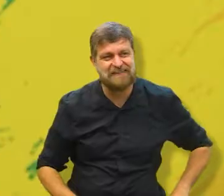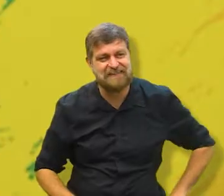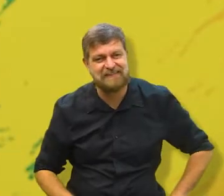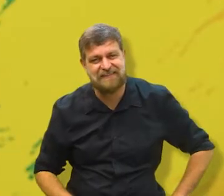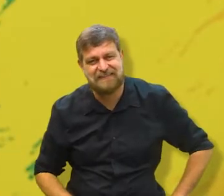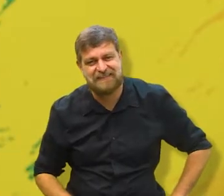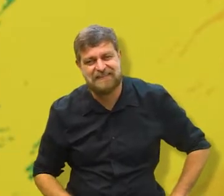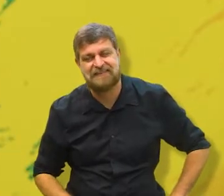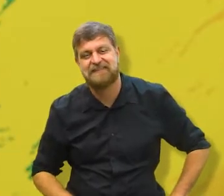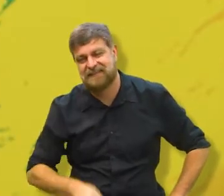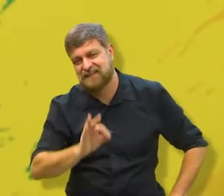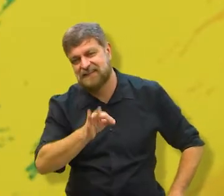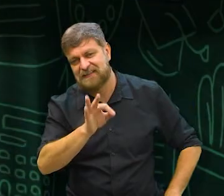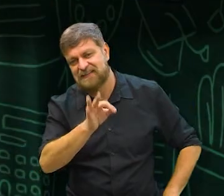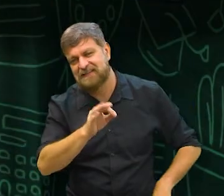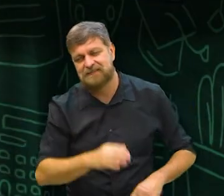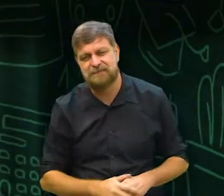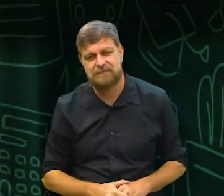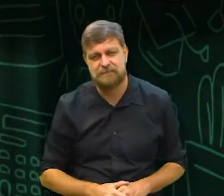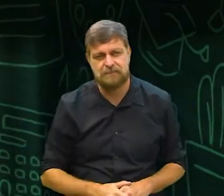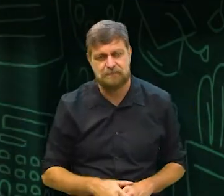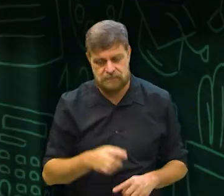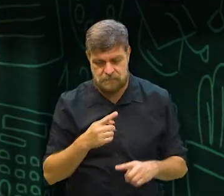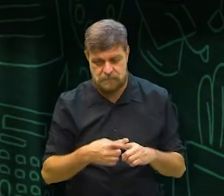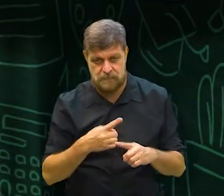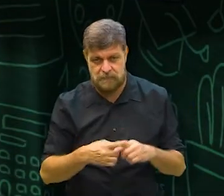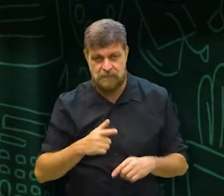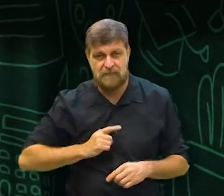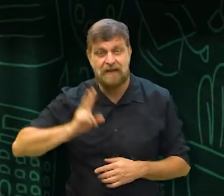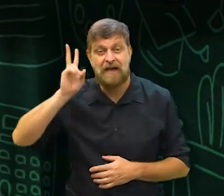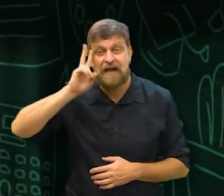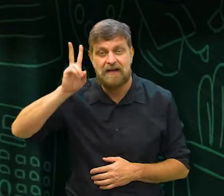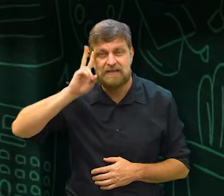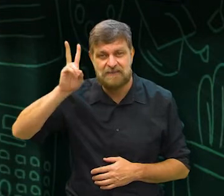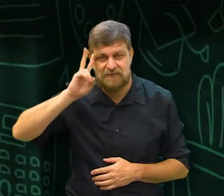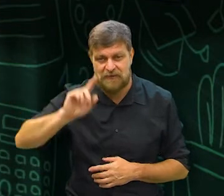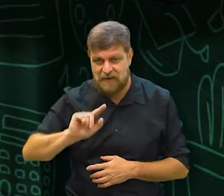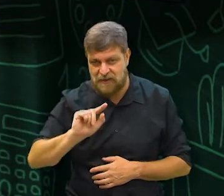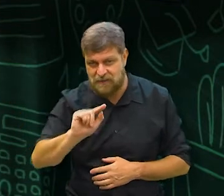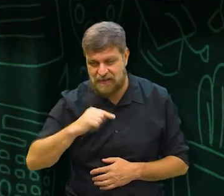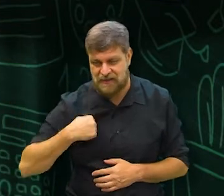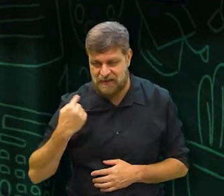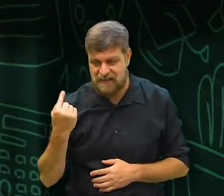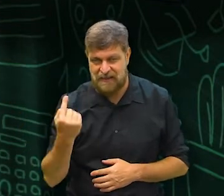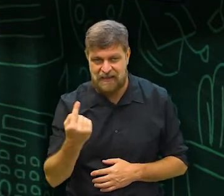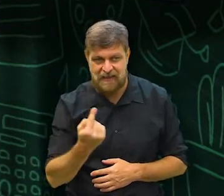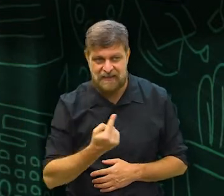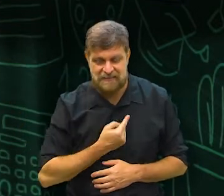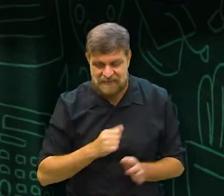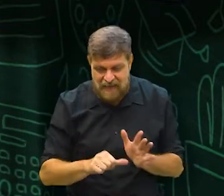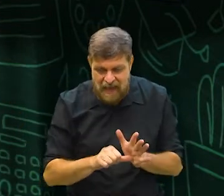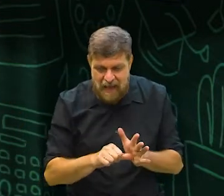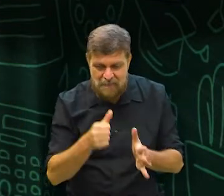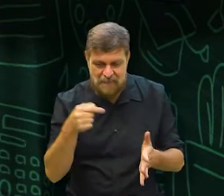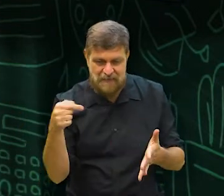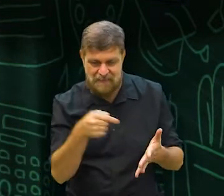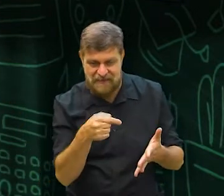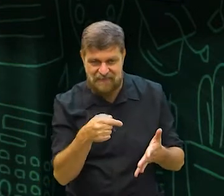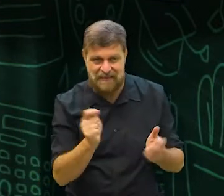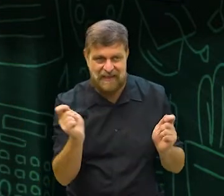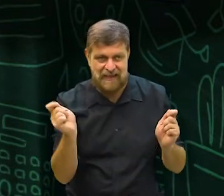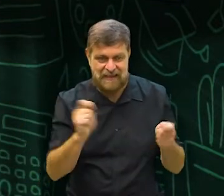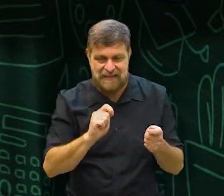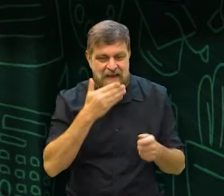sim. É, porque tem aquela história, né? Sempre daquilo que a gente faz a primeira vez, né?